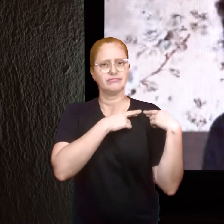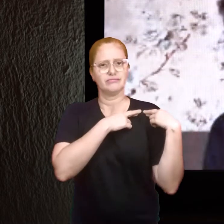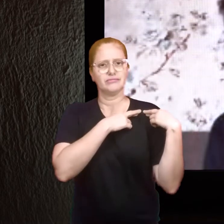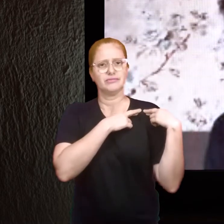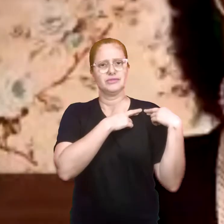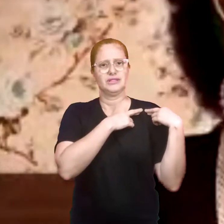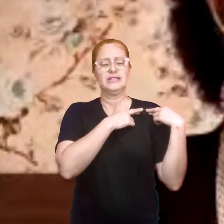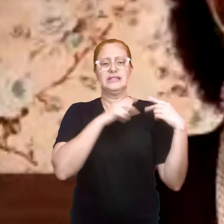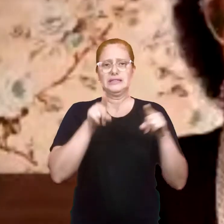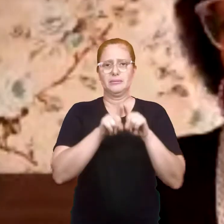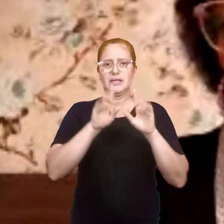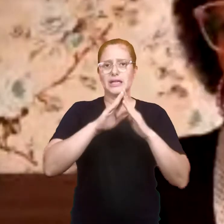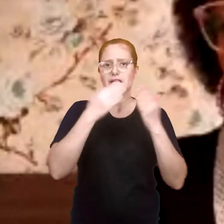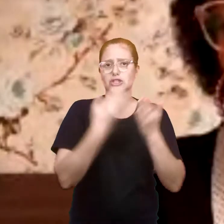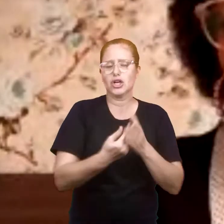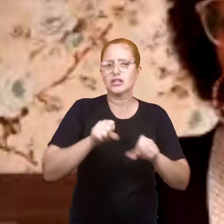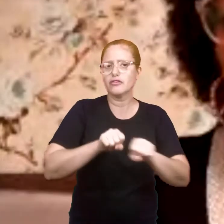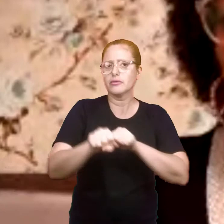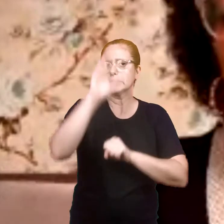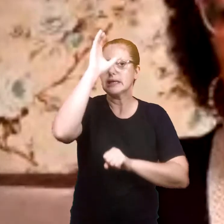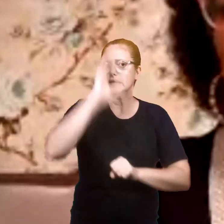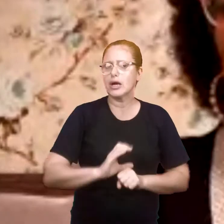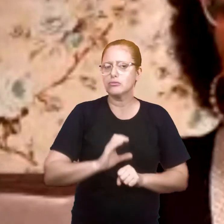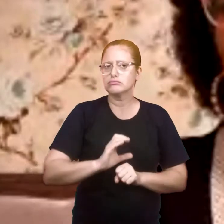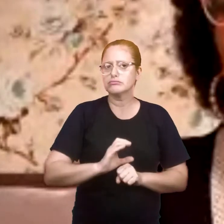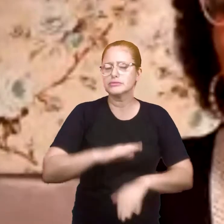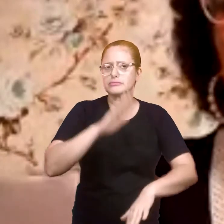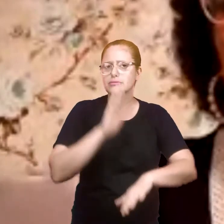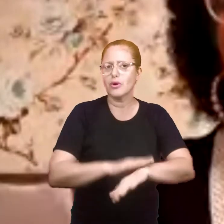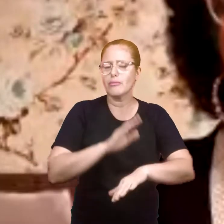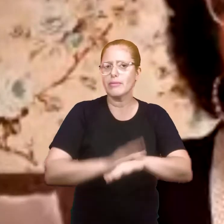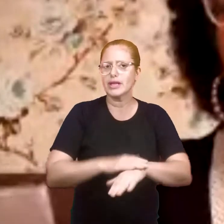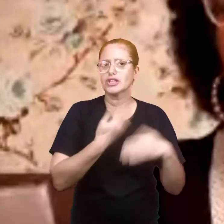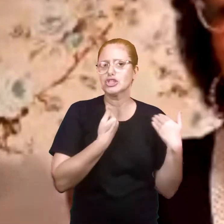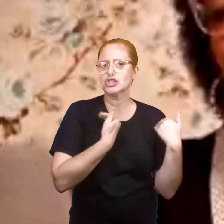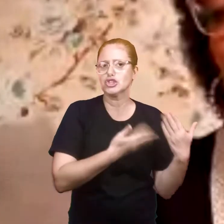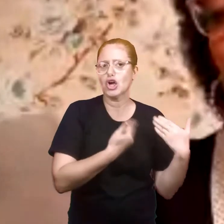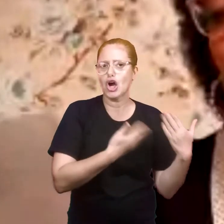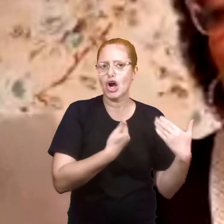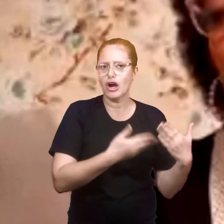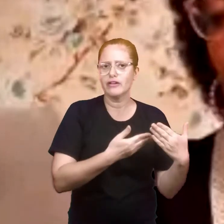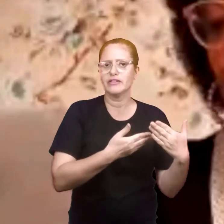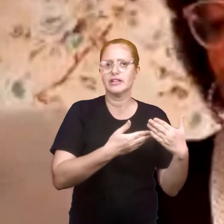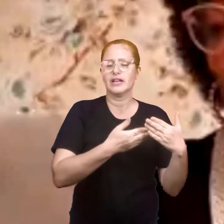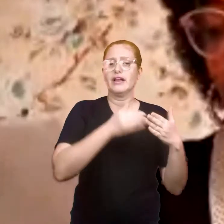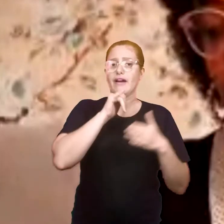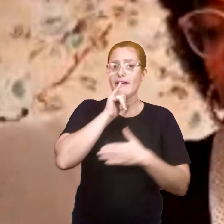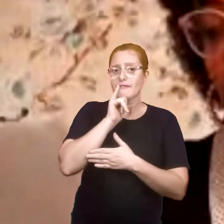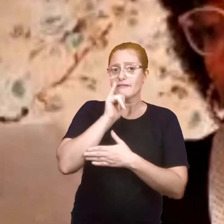formando cidadãos. E que a partir do momento em que jovens levam situações como essa,